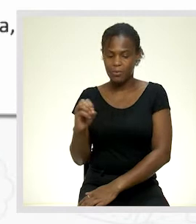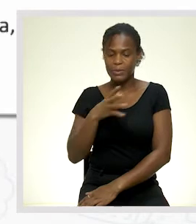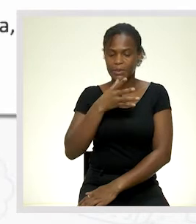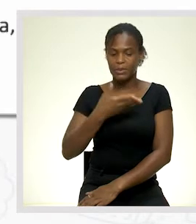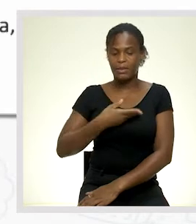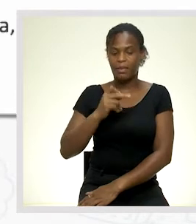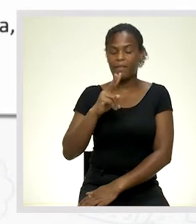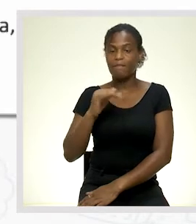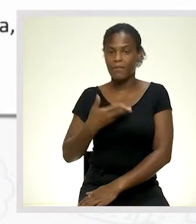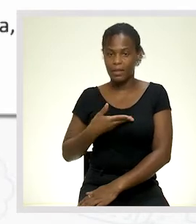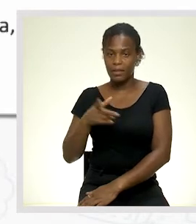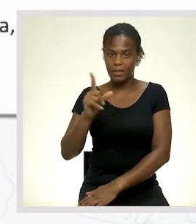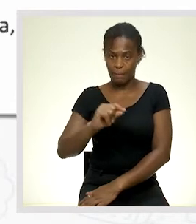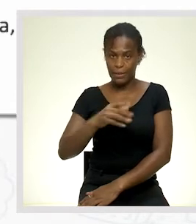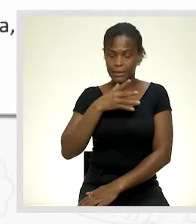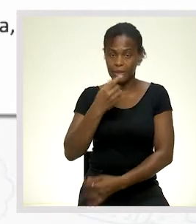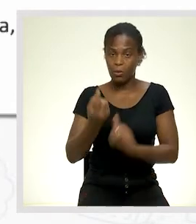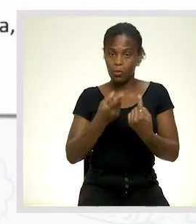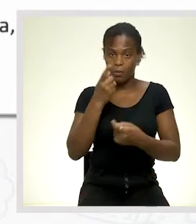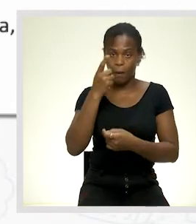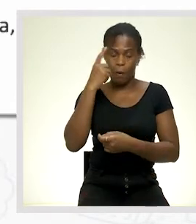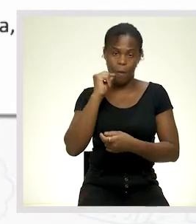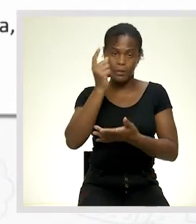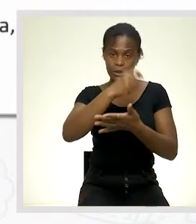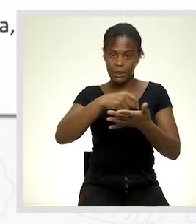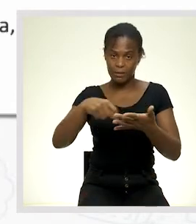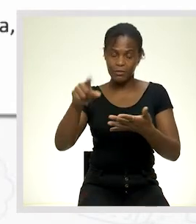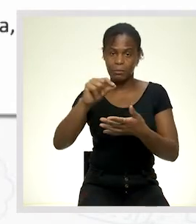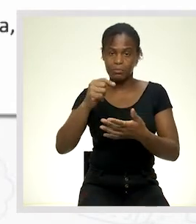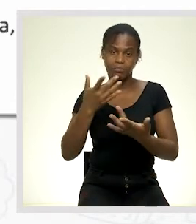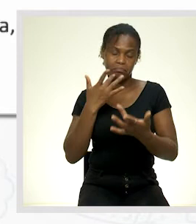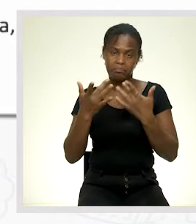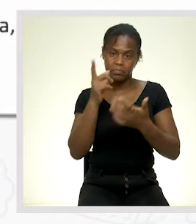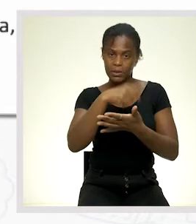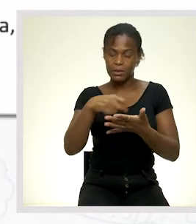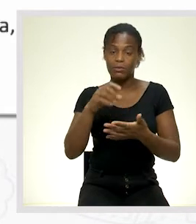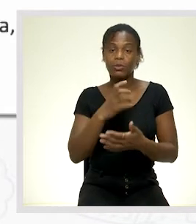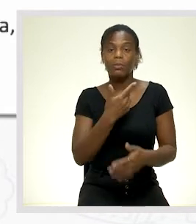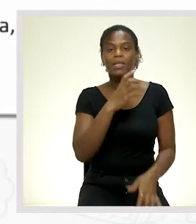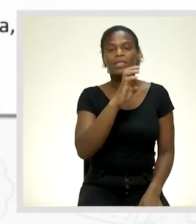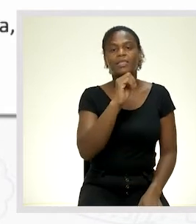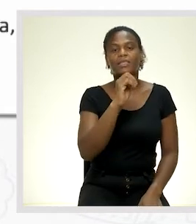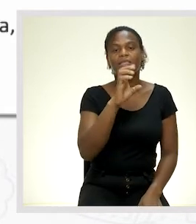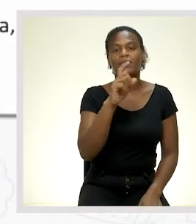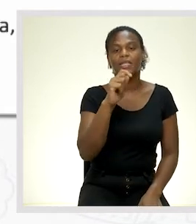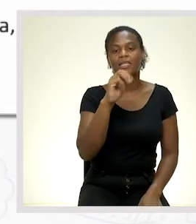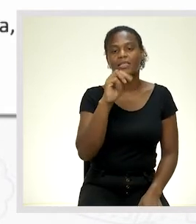David Mourão Ferreira, que foi também um escritor e um ensaísta, sobre o Cesáreo Verde, diz o seguinte: